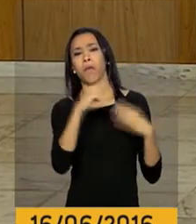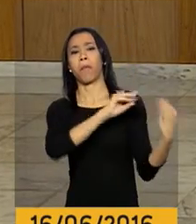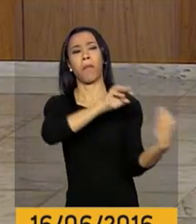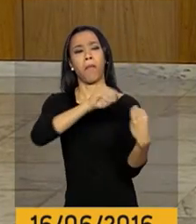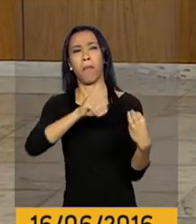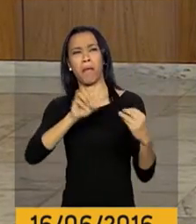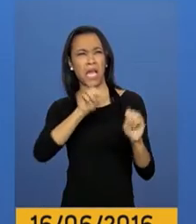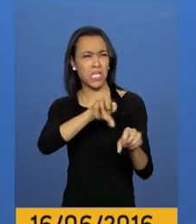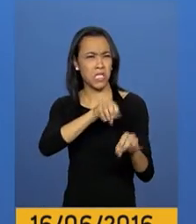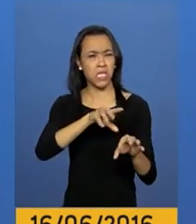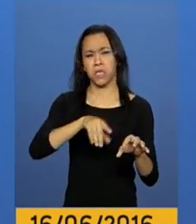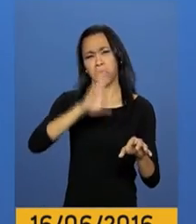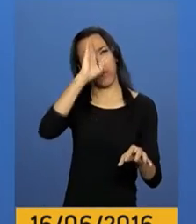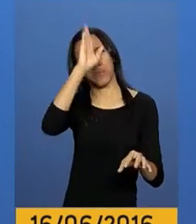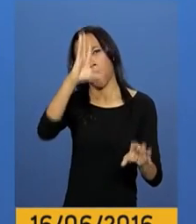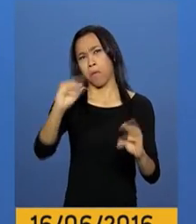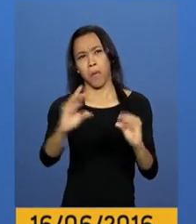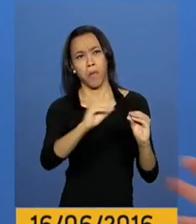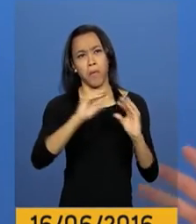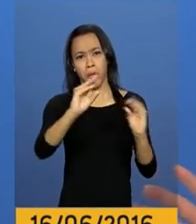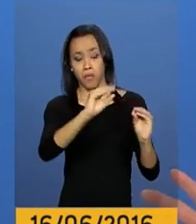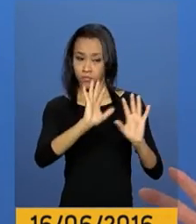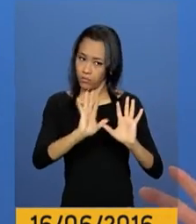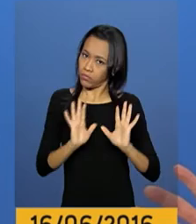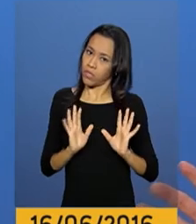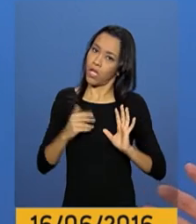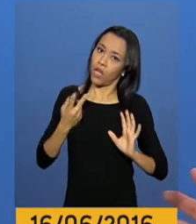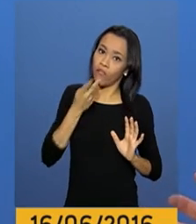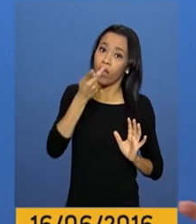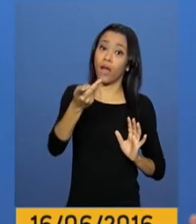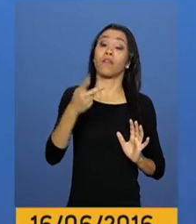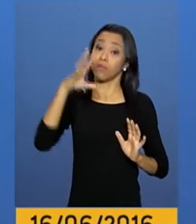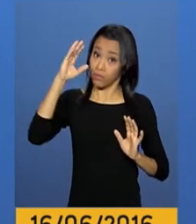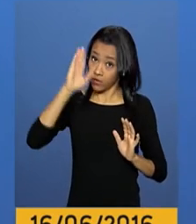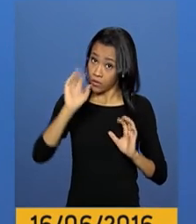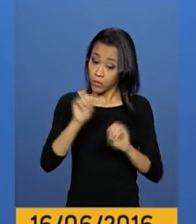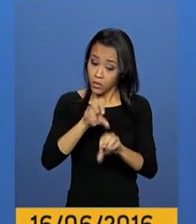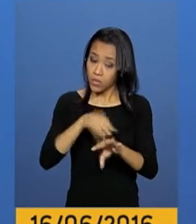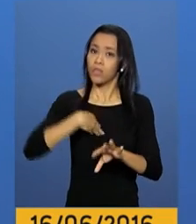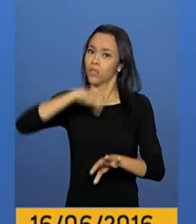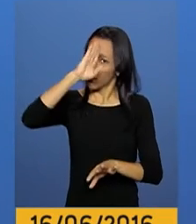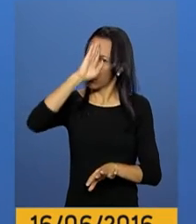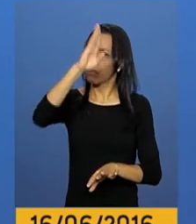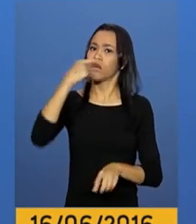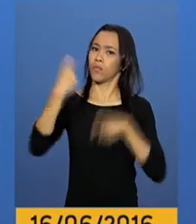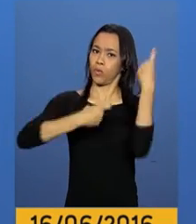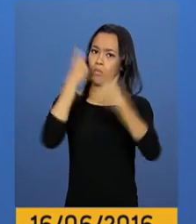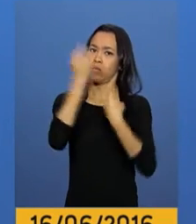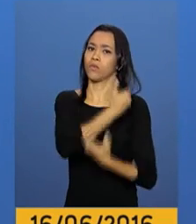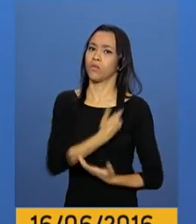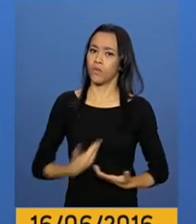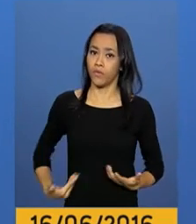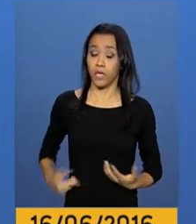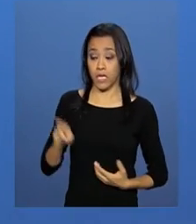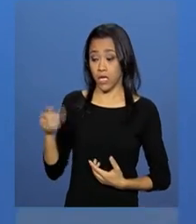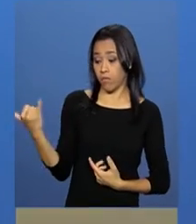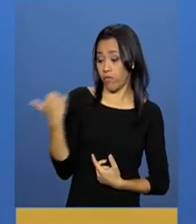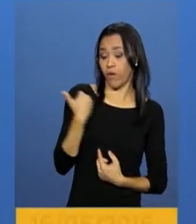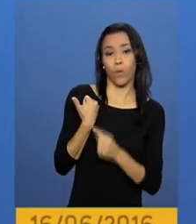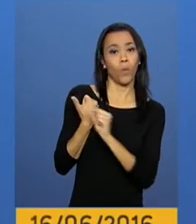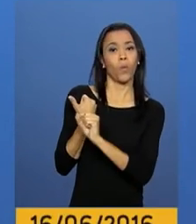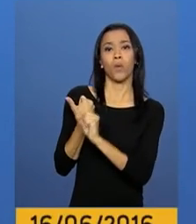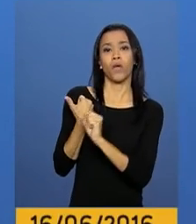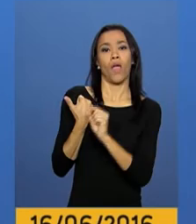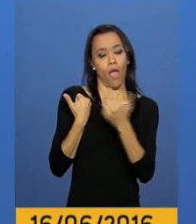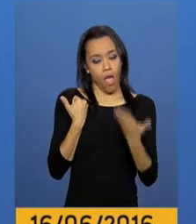quero revelar, em brevíssimo tempo, que educação é prioridade para o governo. E cuidamos, e a primeira ideia que o ministro trouxe foi exatamente